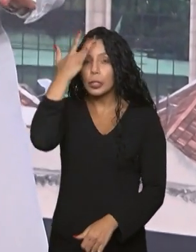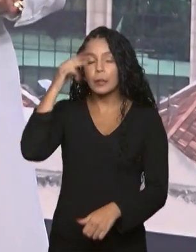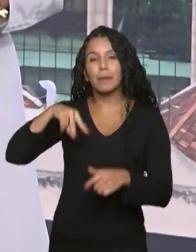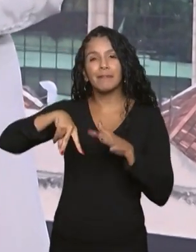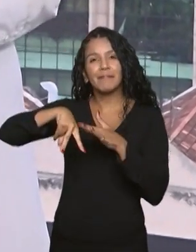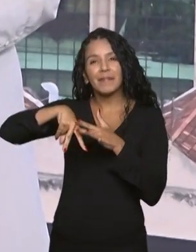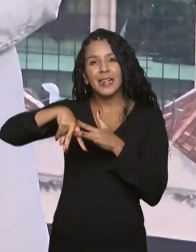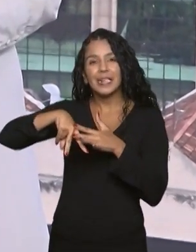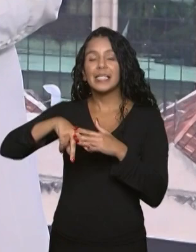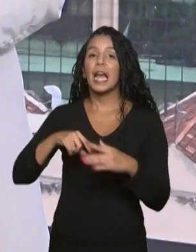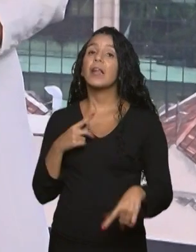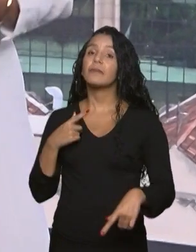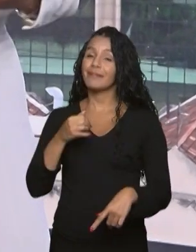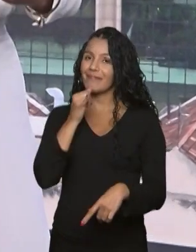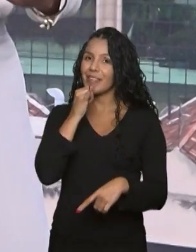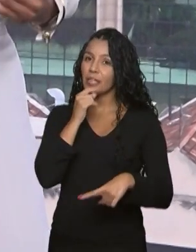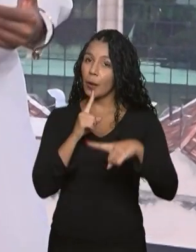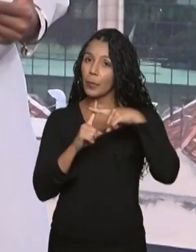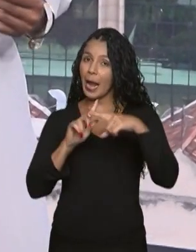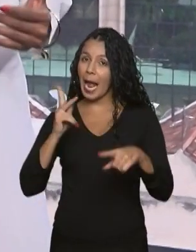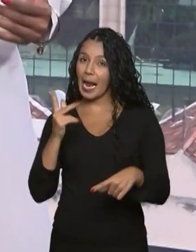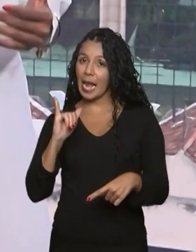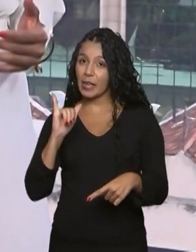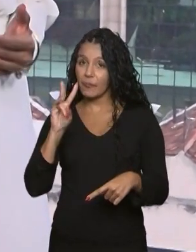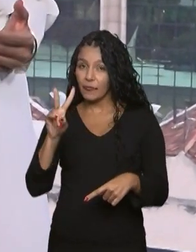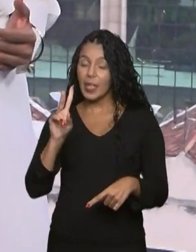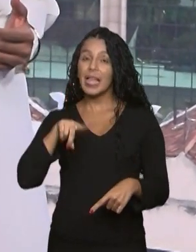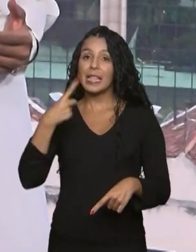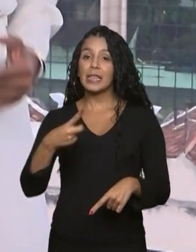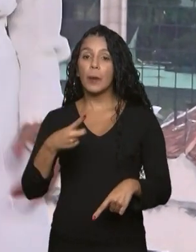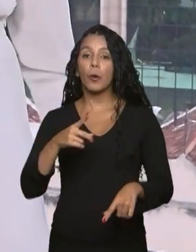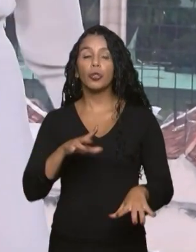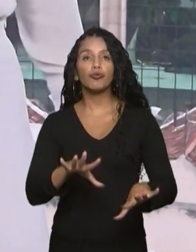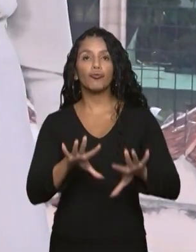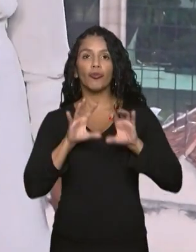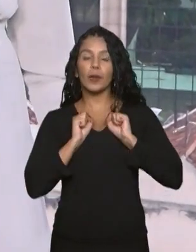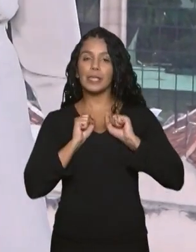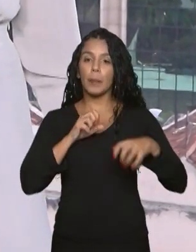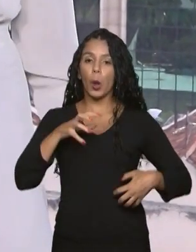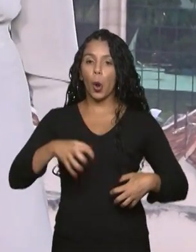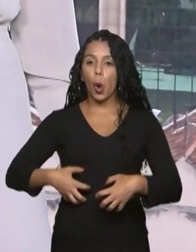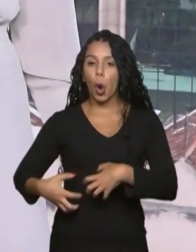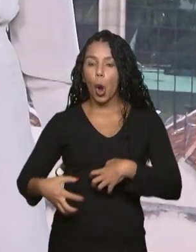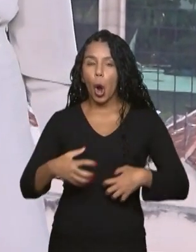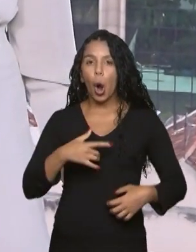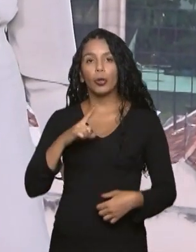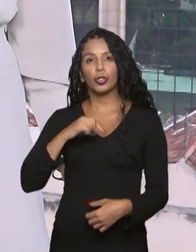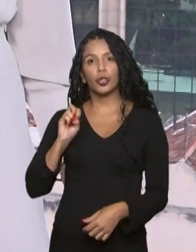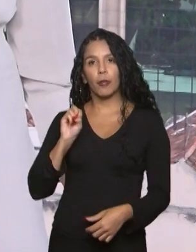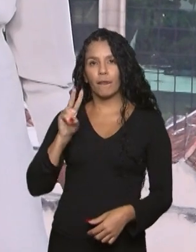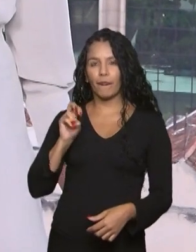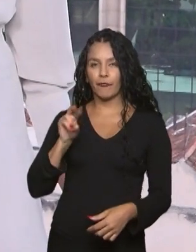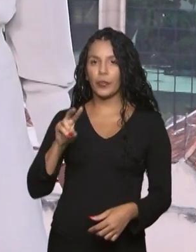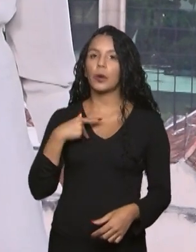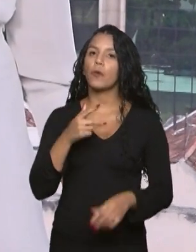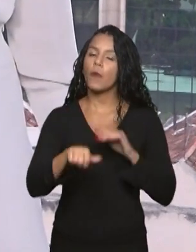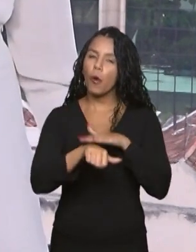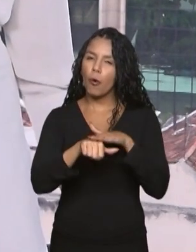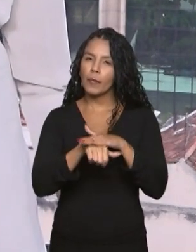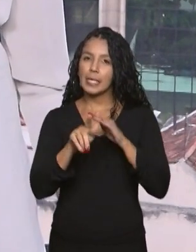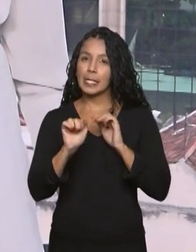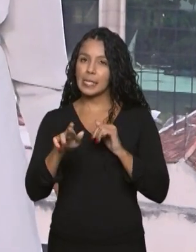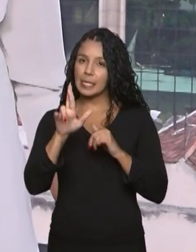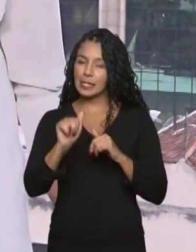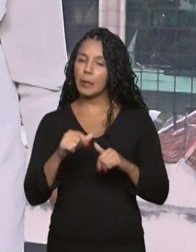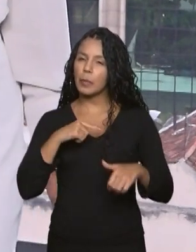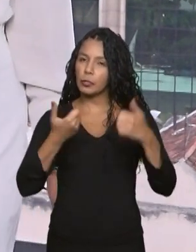positivo para HIV após receberem órgãos infectados. Nós vamos conversar agora com a repórter Alessandra Lago. Ela